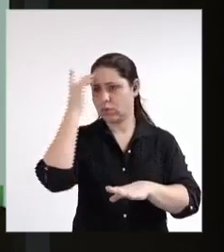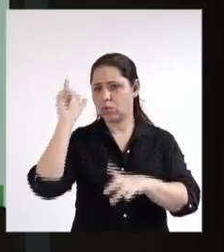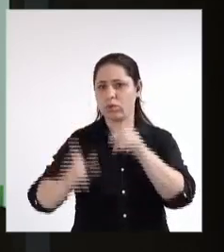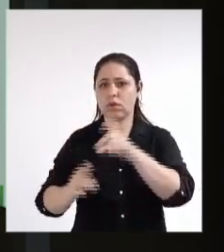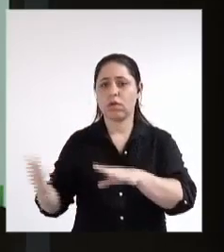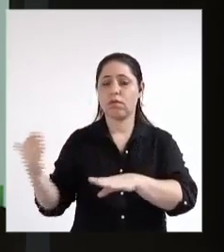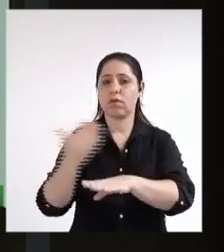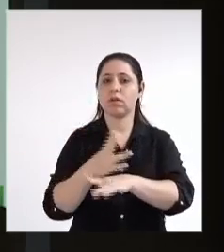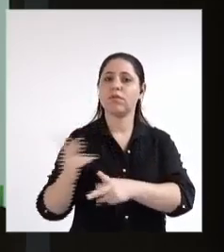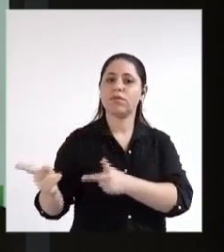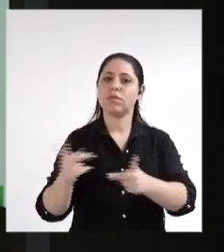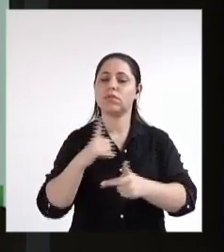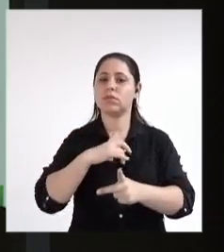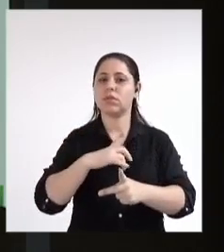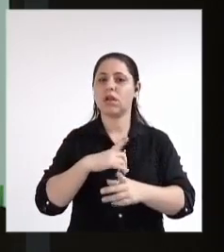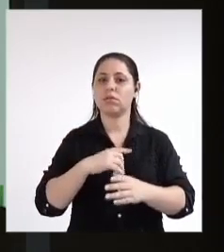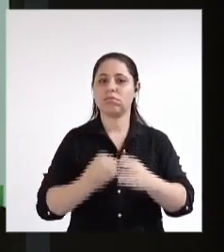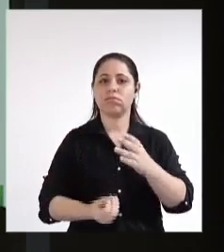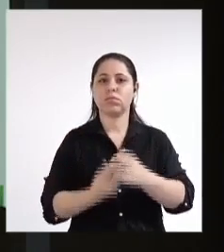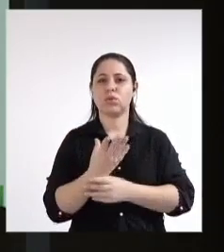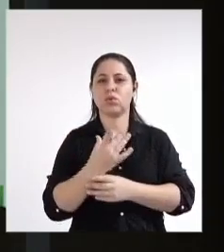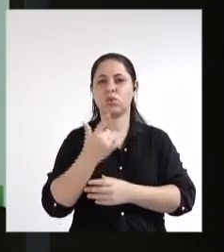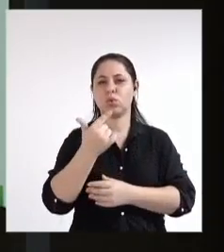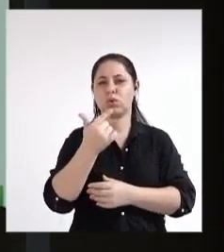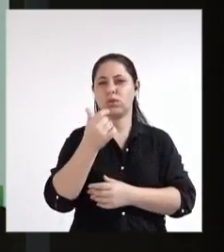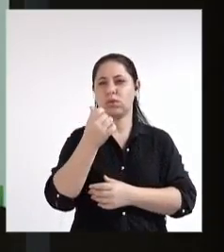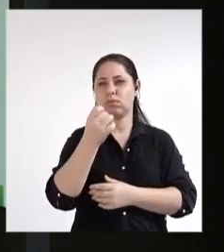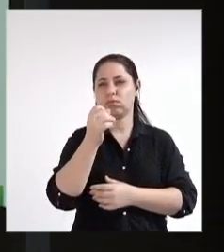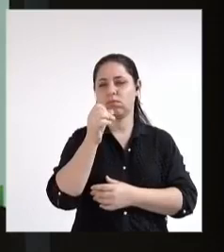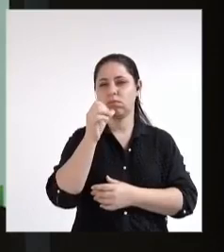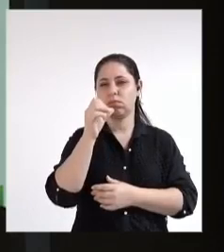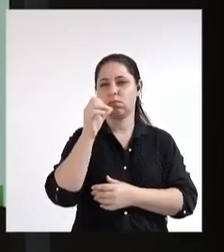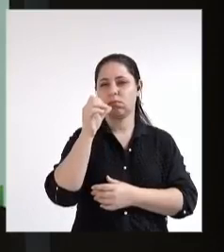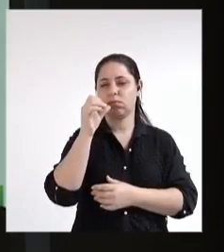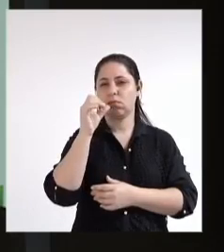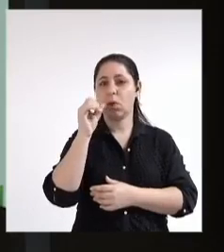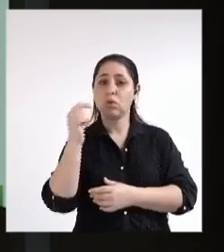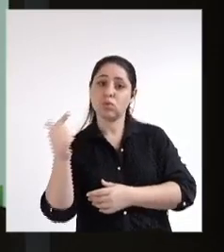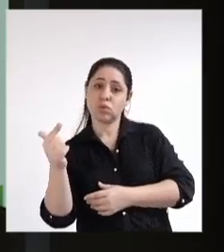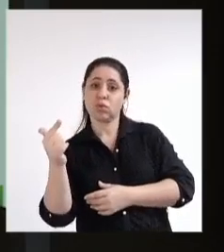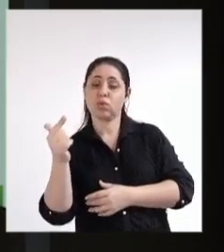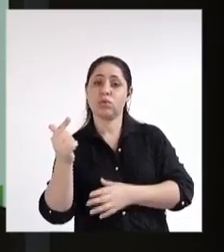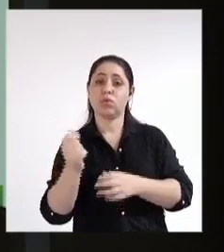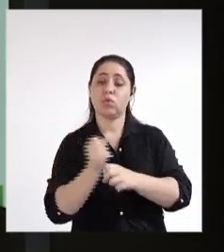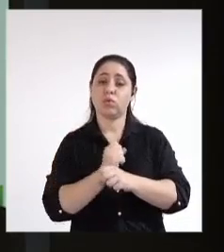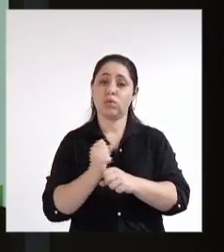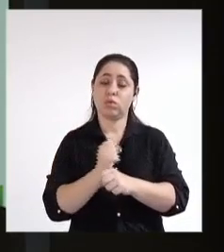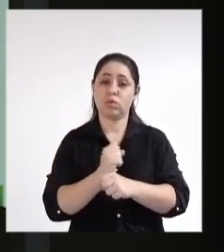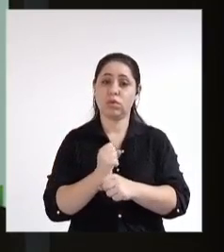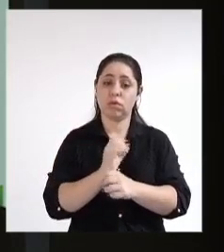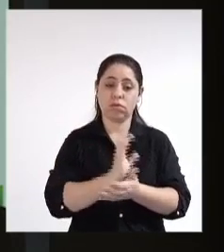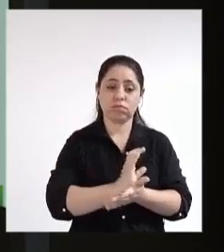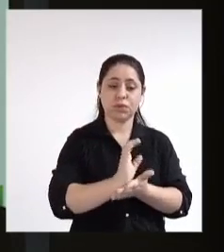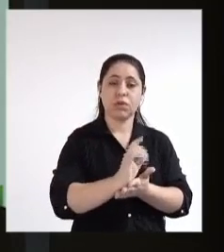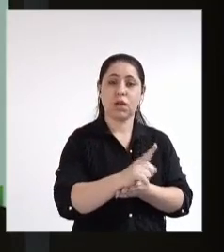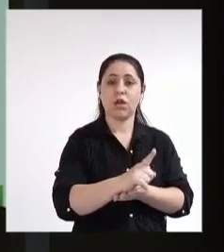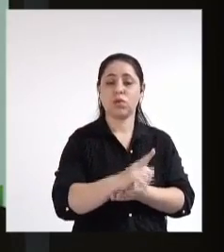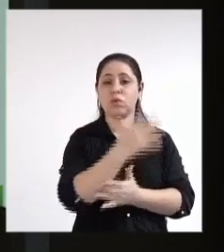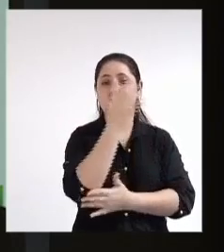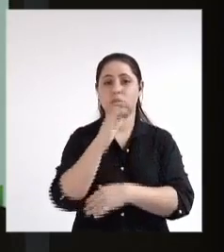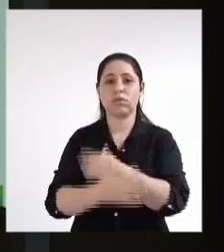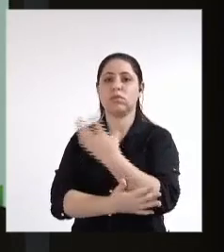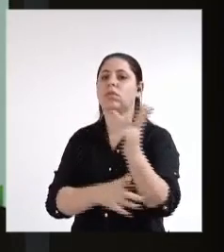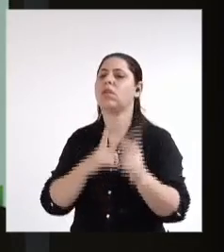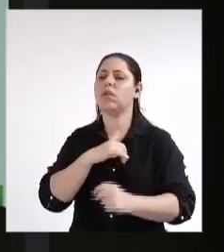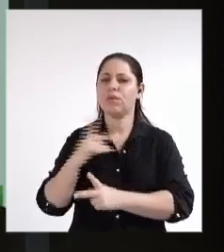visitantes que foi inaugurado em ajuda falar em 2003 2002 2002 fundo nacional do meio ambiente é teve